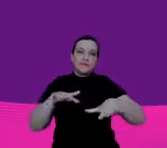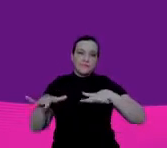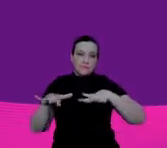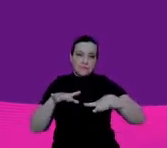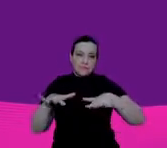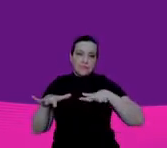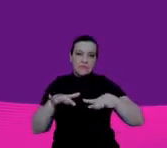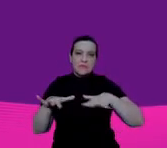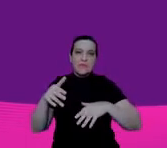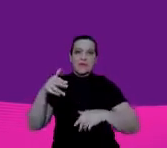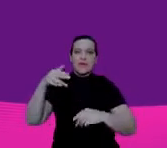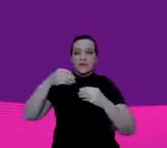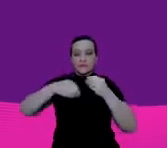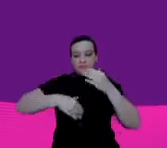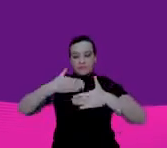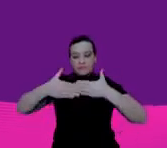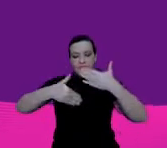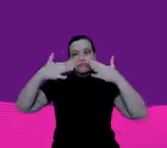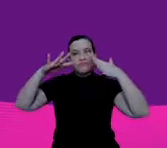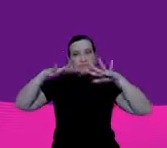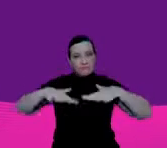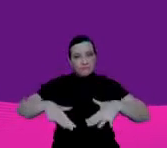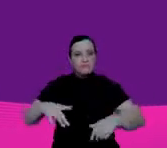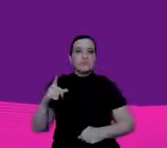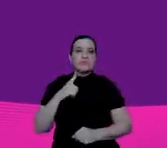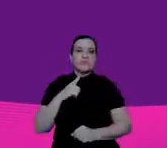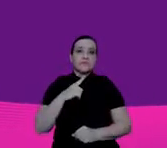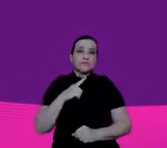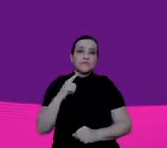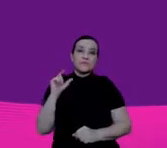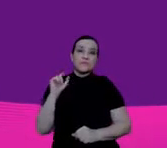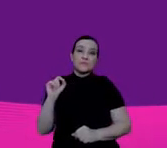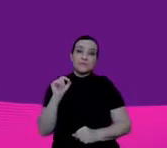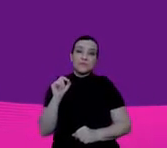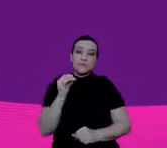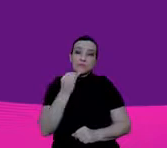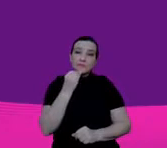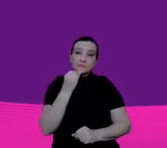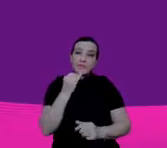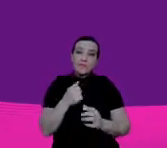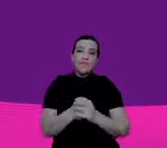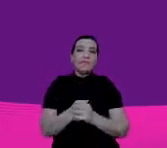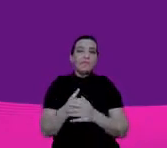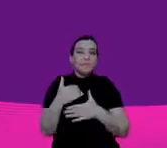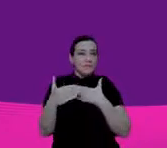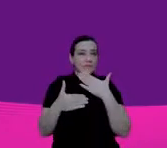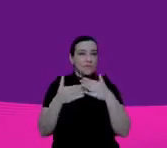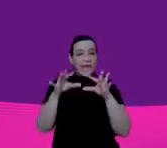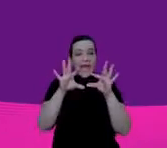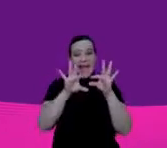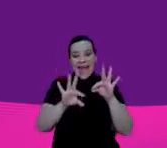neurodegeneração, você teria, então, a ausência desse sinal da cauda da andorinha.